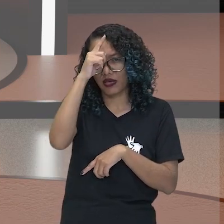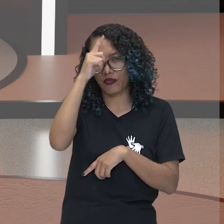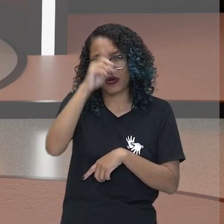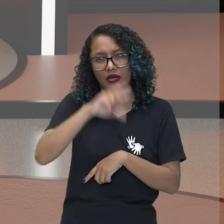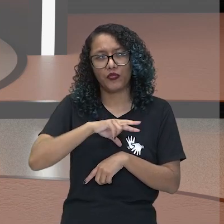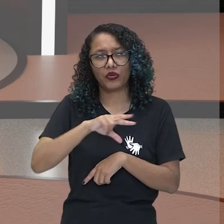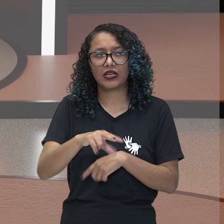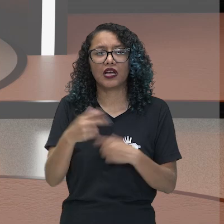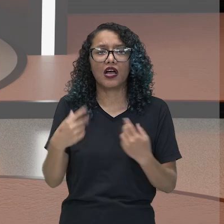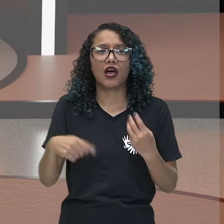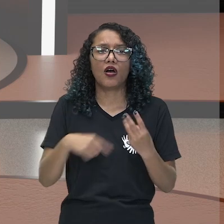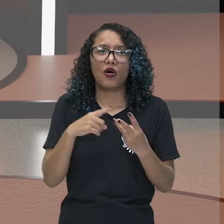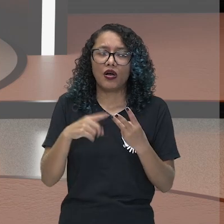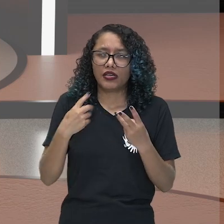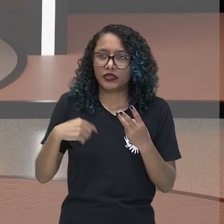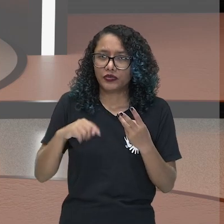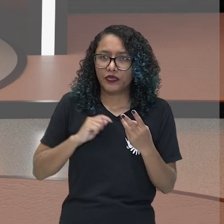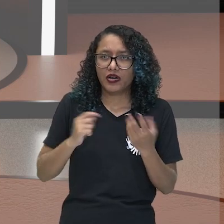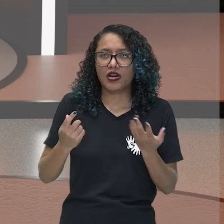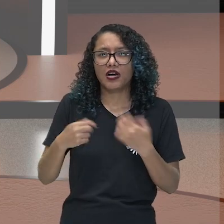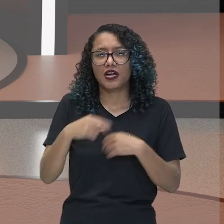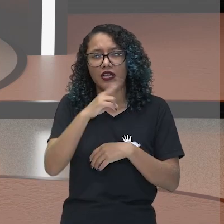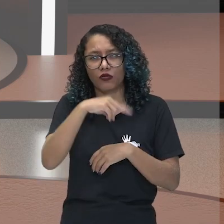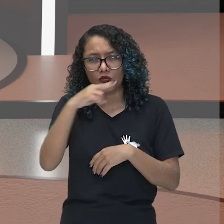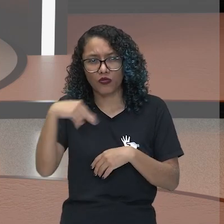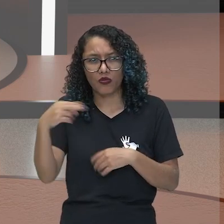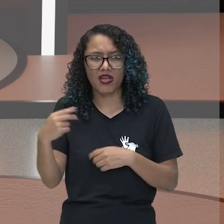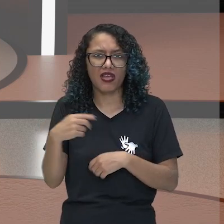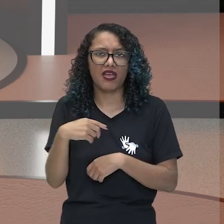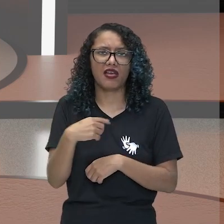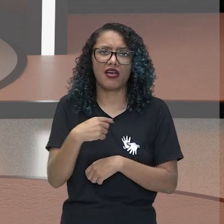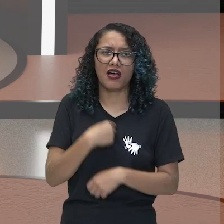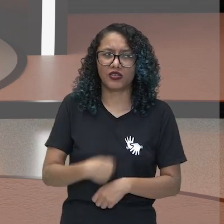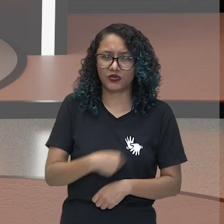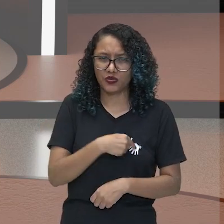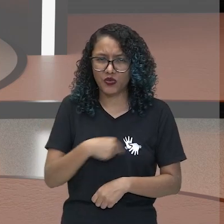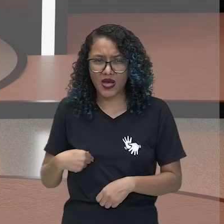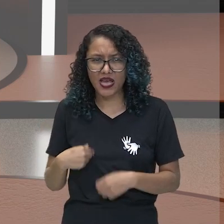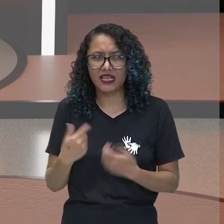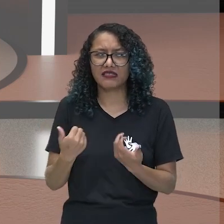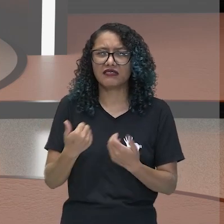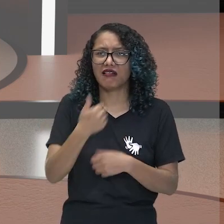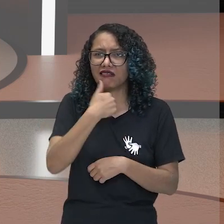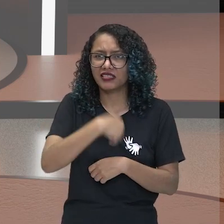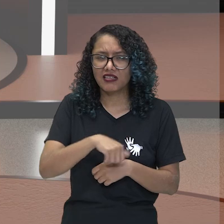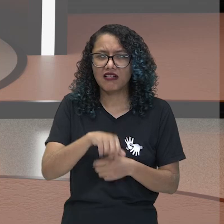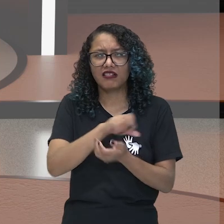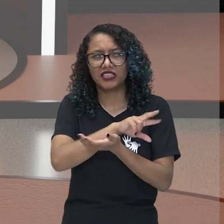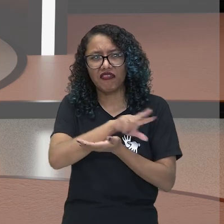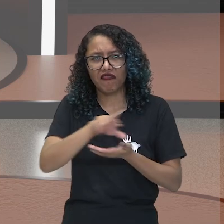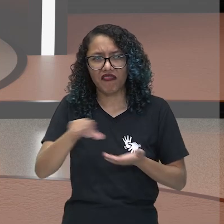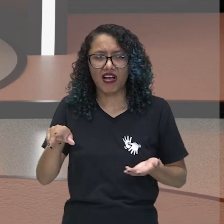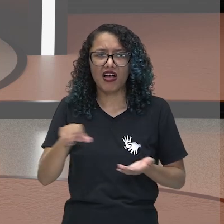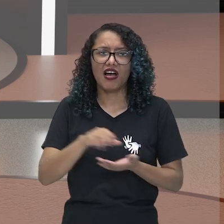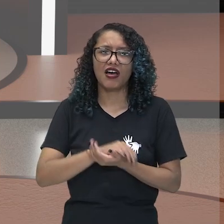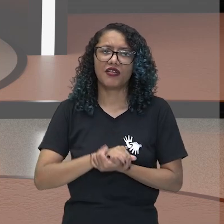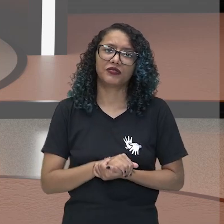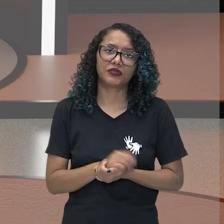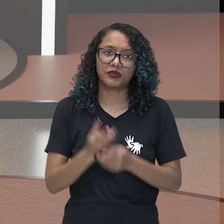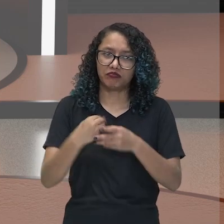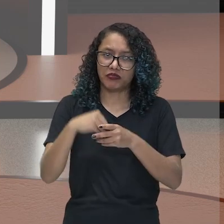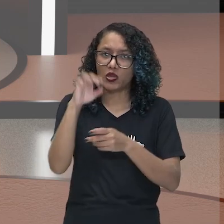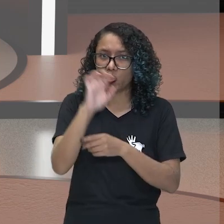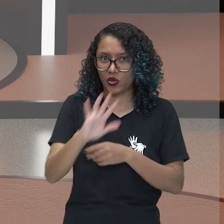Portugal, Espanha, Noruega, Suécia, Islândia. A gente tem diversos países dentro do continente